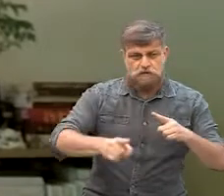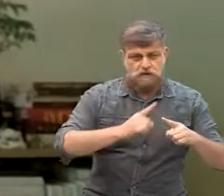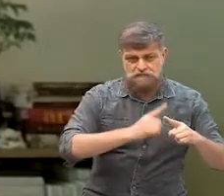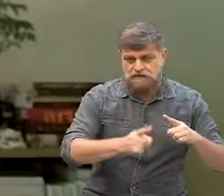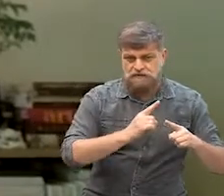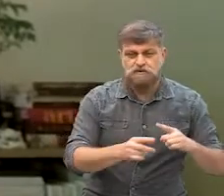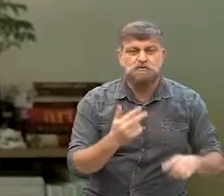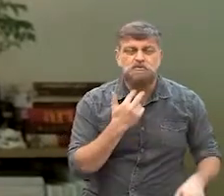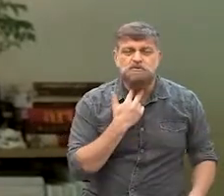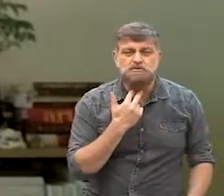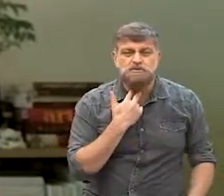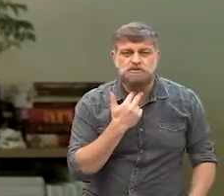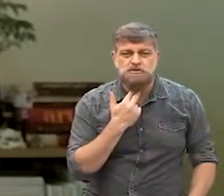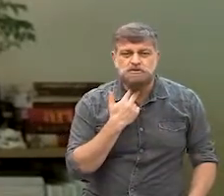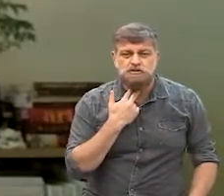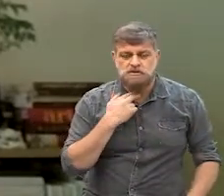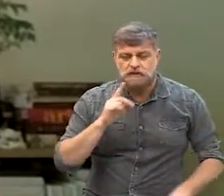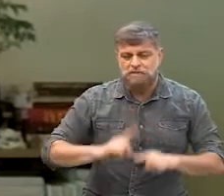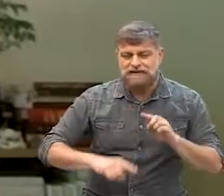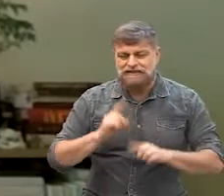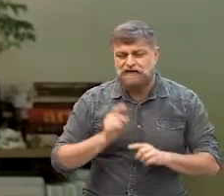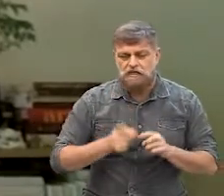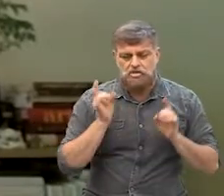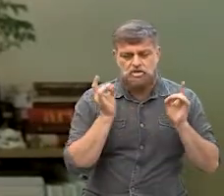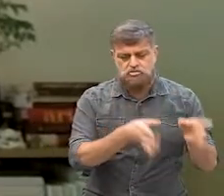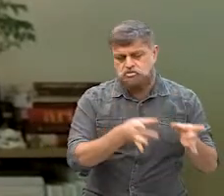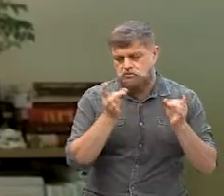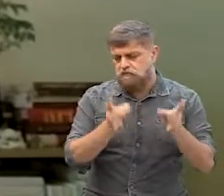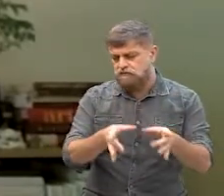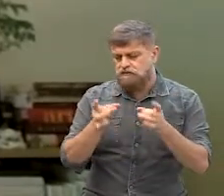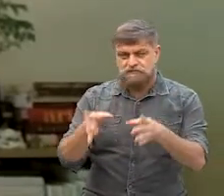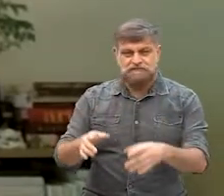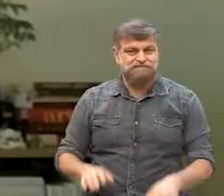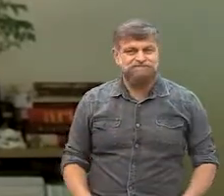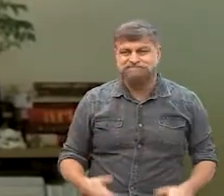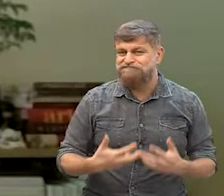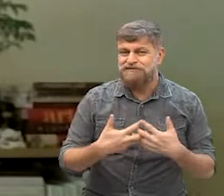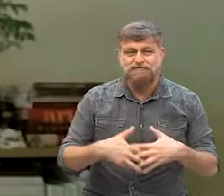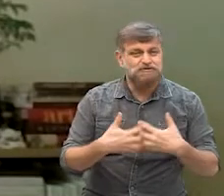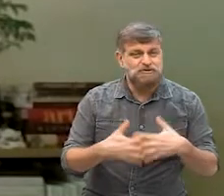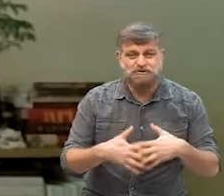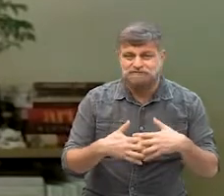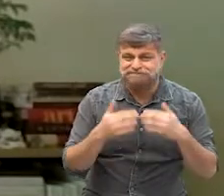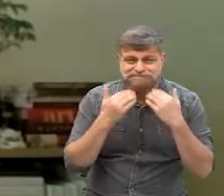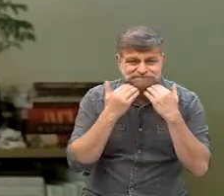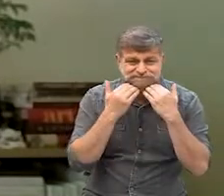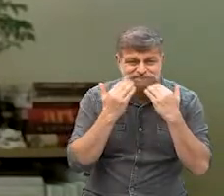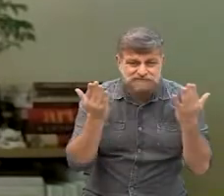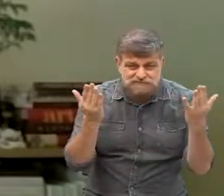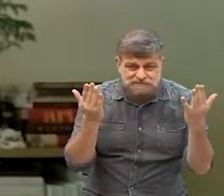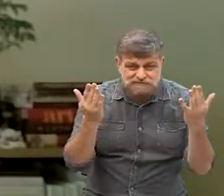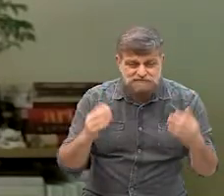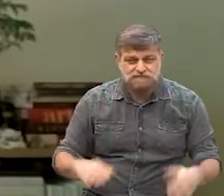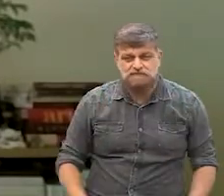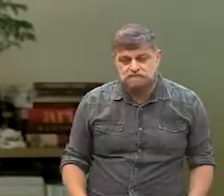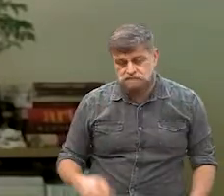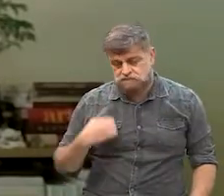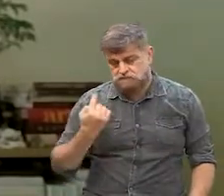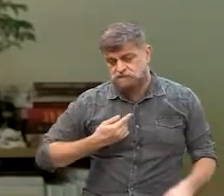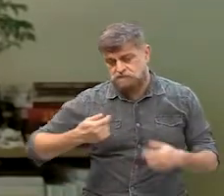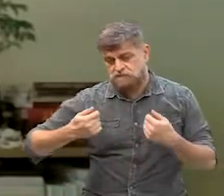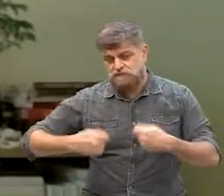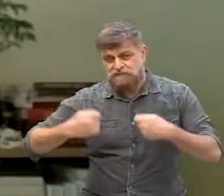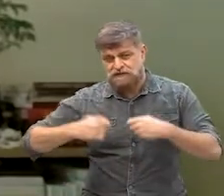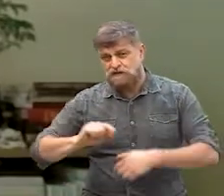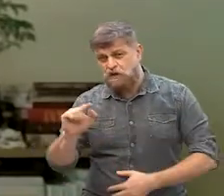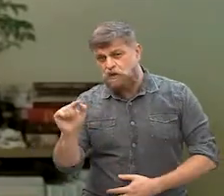de descarte, né, de resíduos em via pública, e não deu certo. O que a gente precisa é